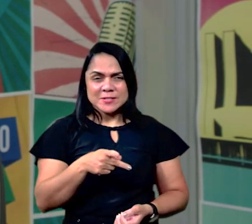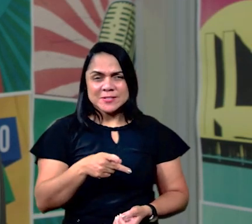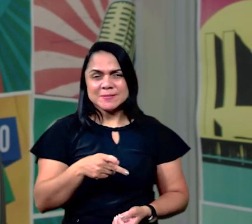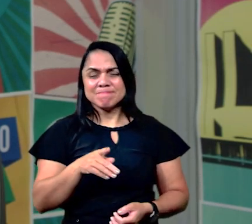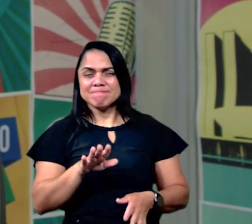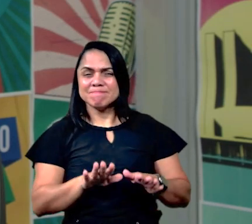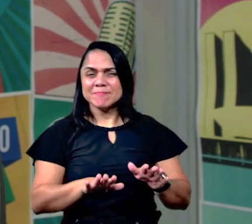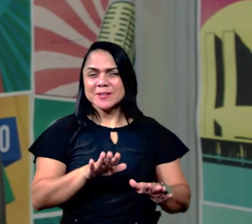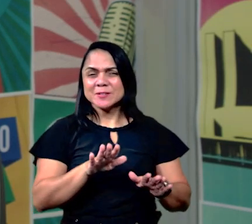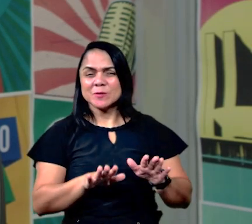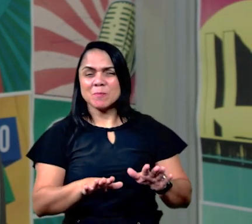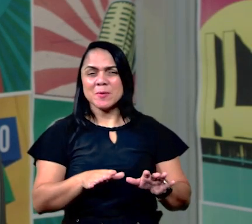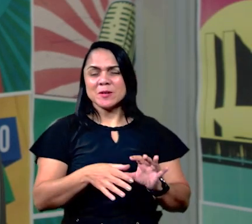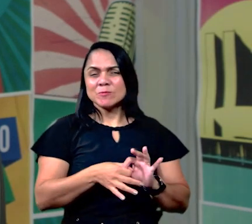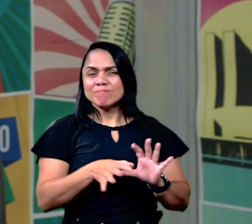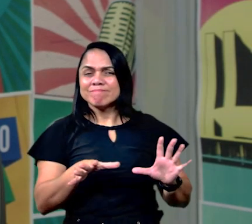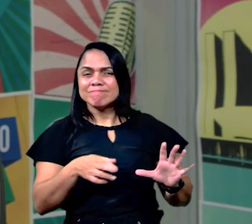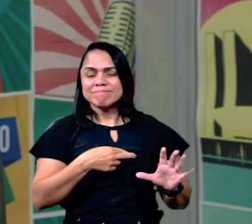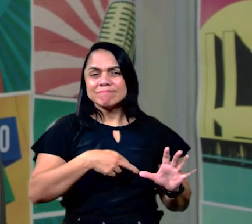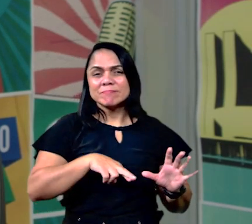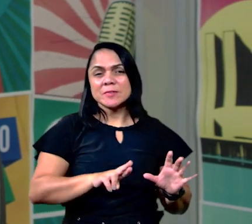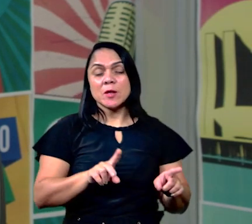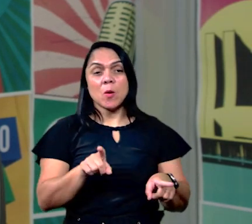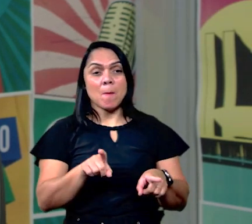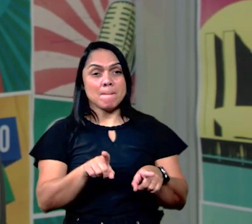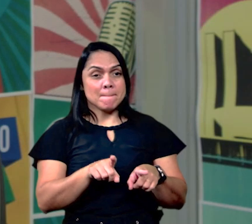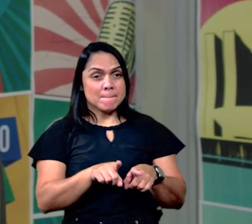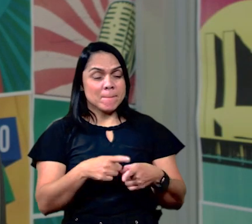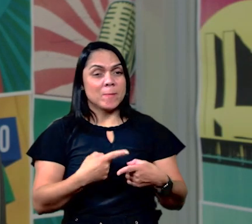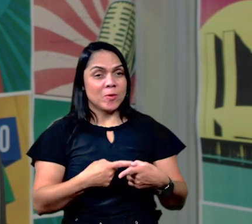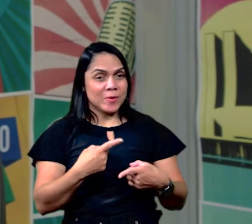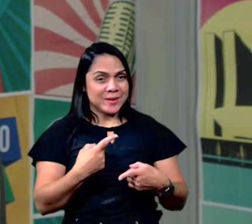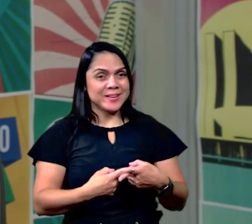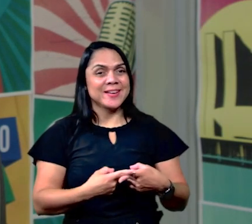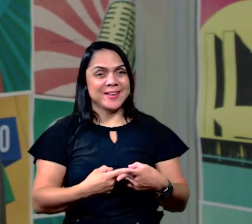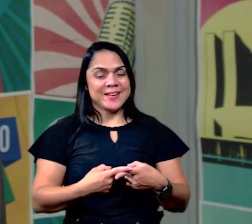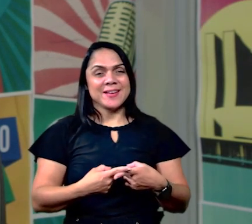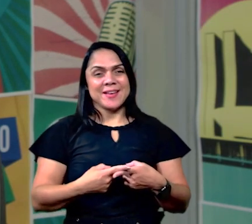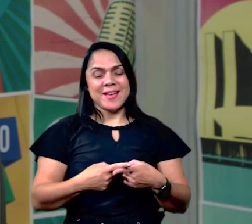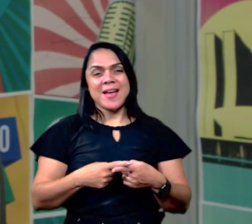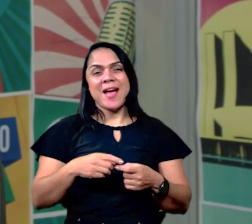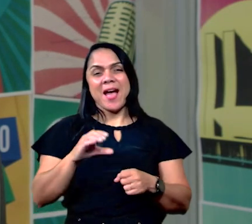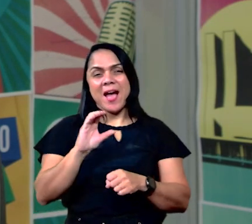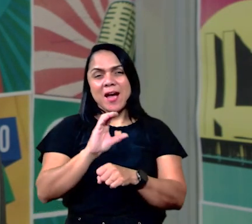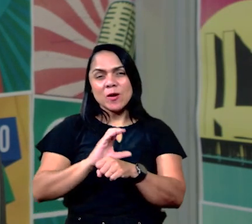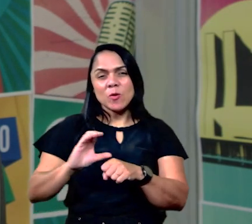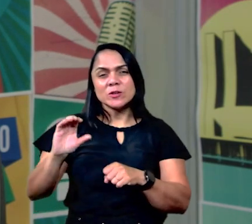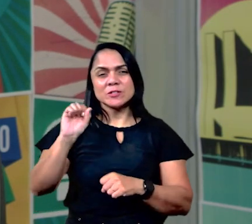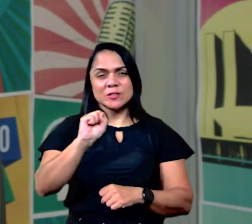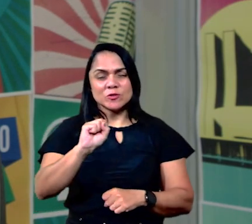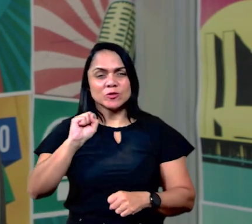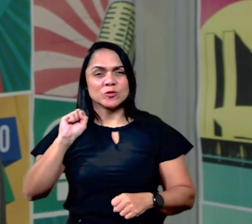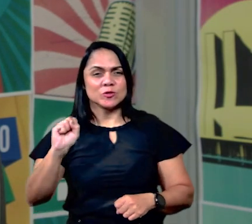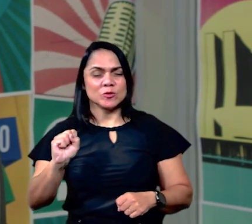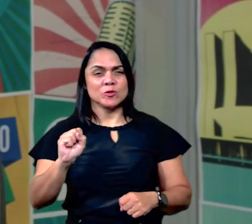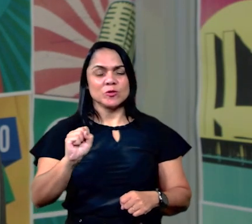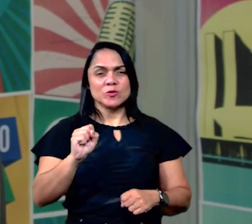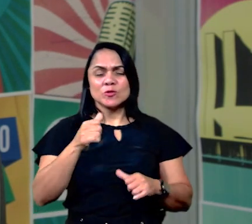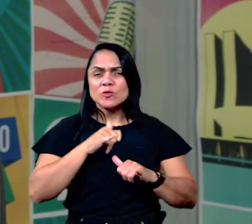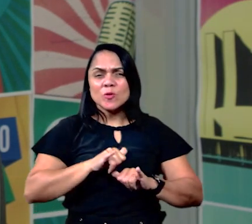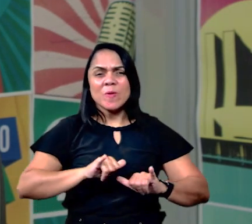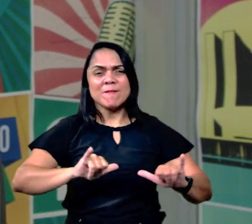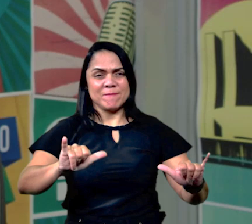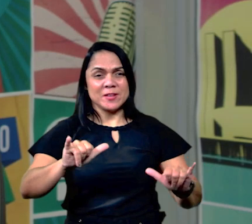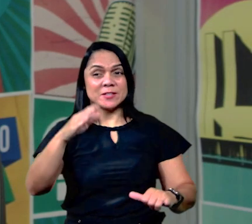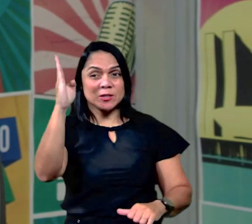ou menos laico, né, o Brasil, porque de fato a Constituição de 88 não está expresso que o Brasil é um Estado laico,